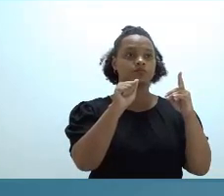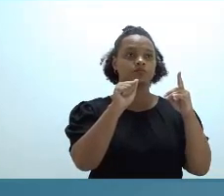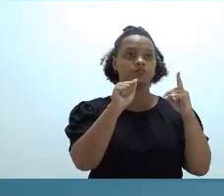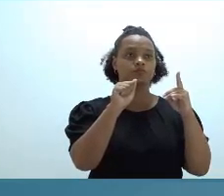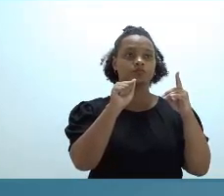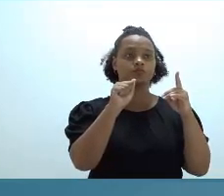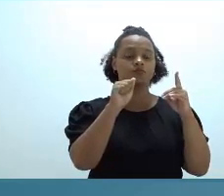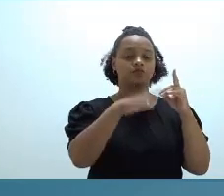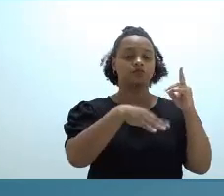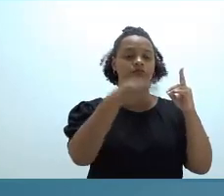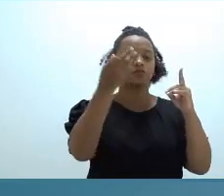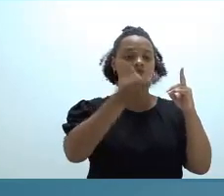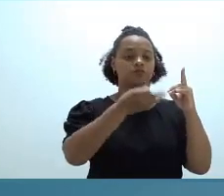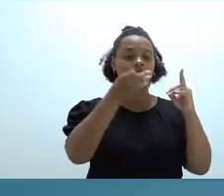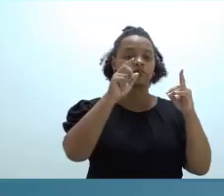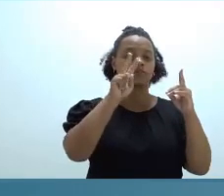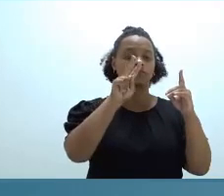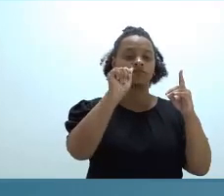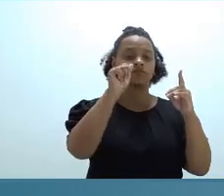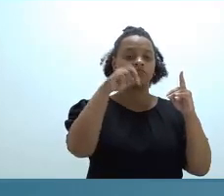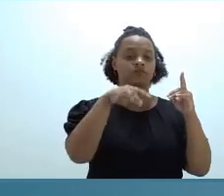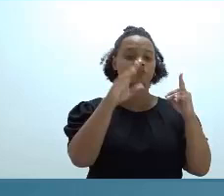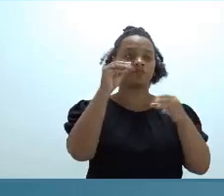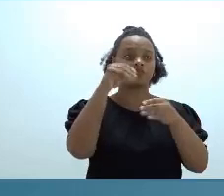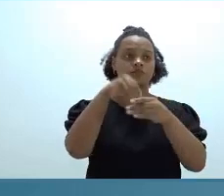Desembargadora Vânia Lúcia Silveira, como vota?